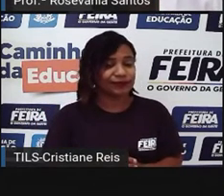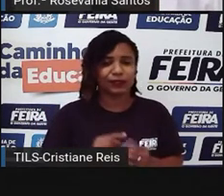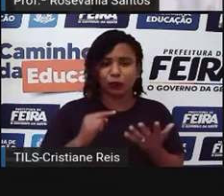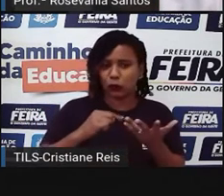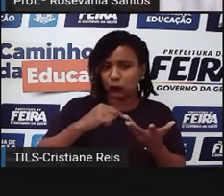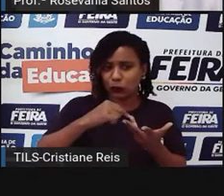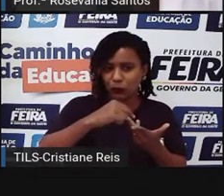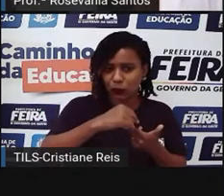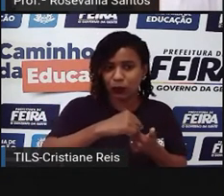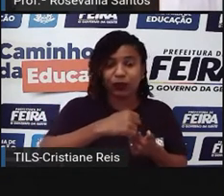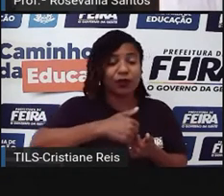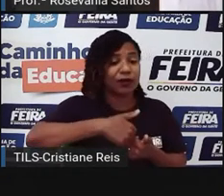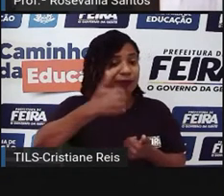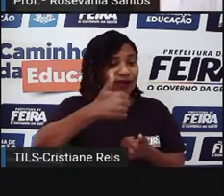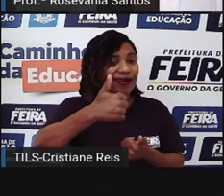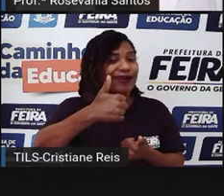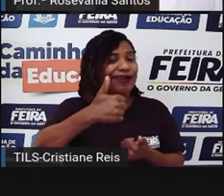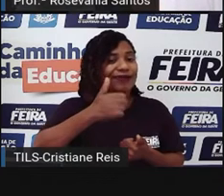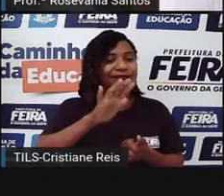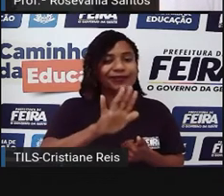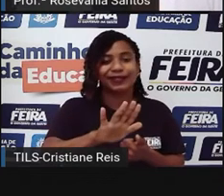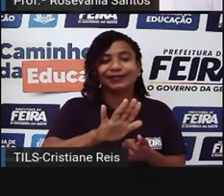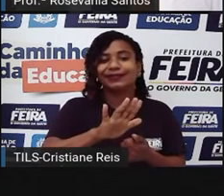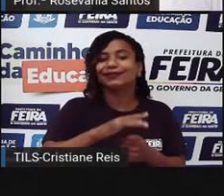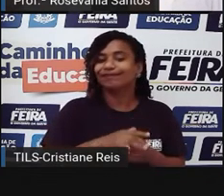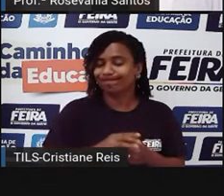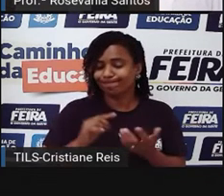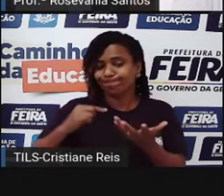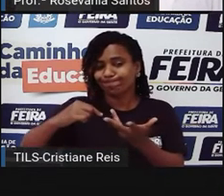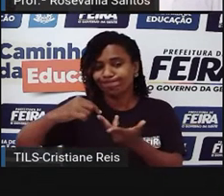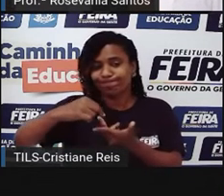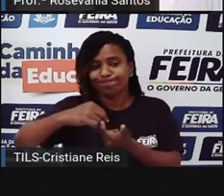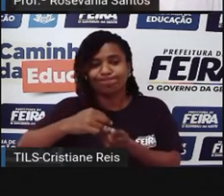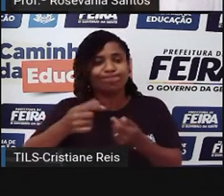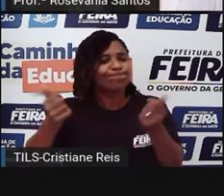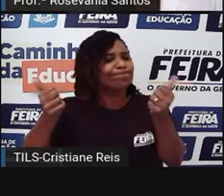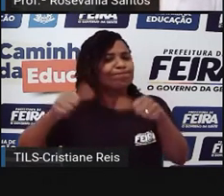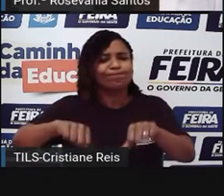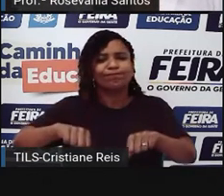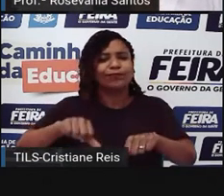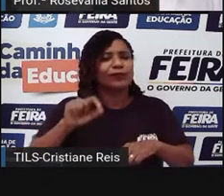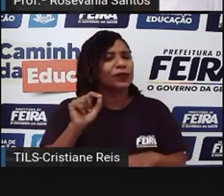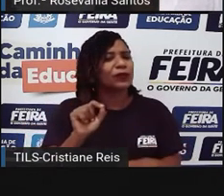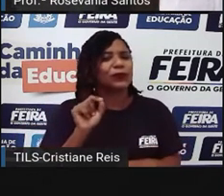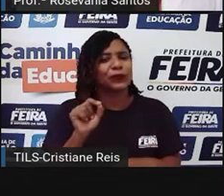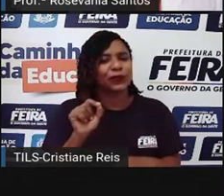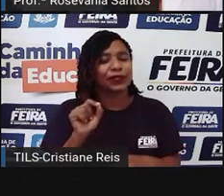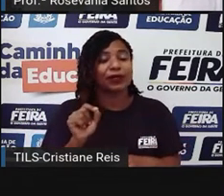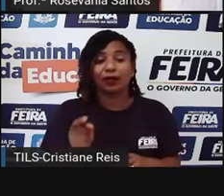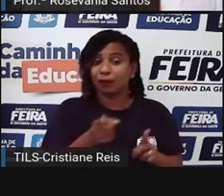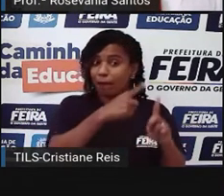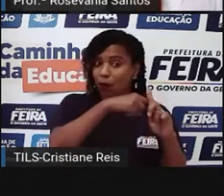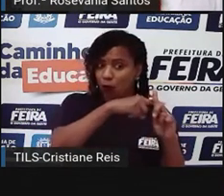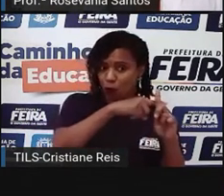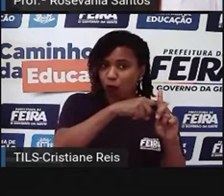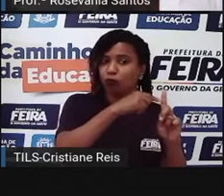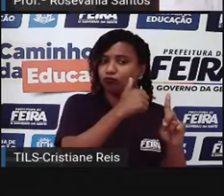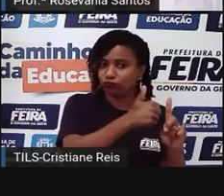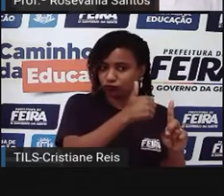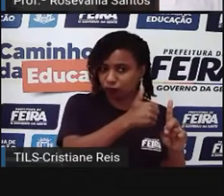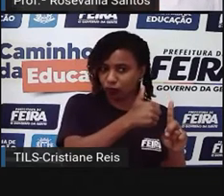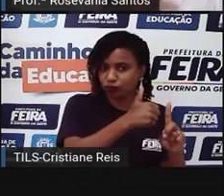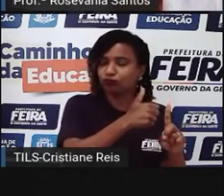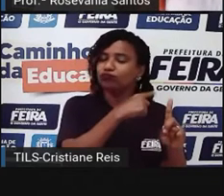efeitos positivos, nós temos também muitos efeitos negativos. Bem, a gente falando desses efeitos positivos, nós temos